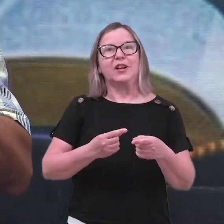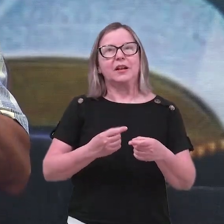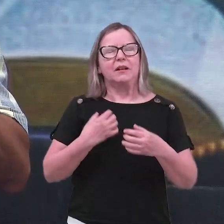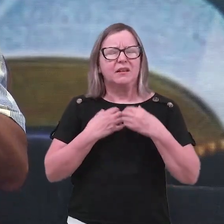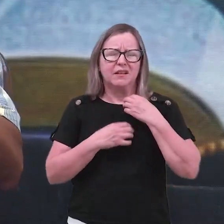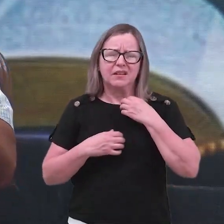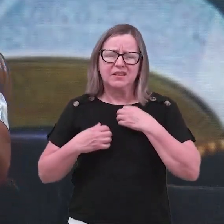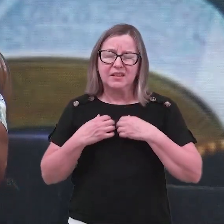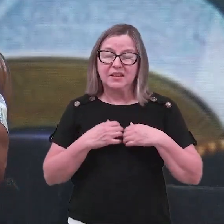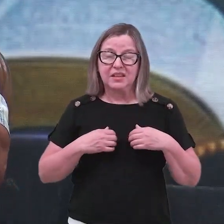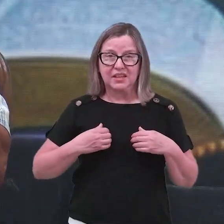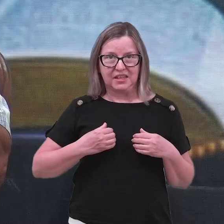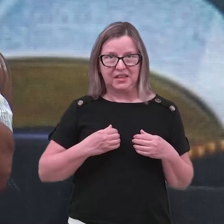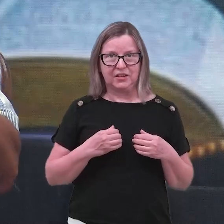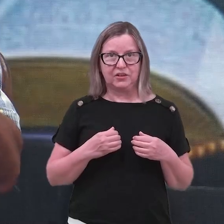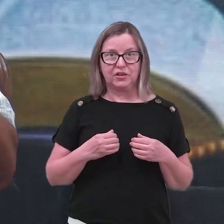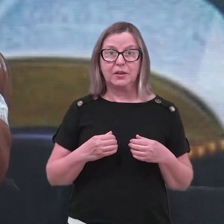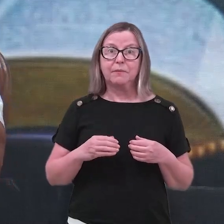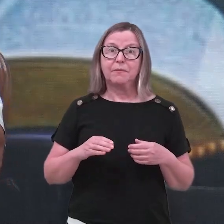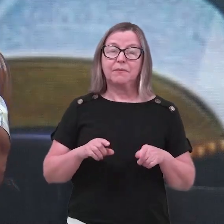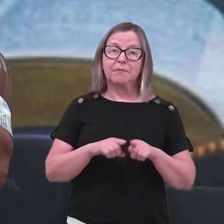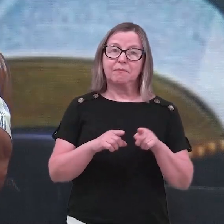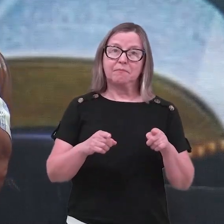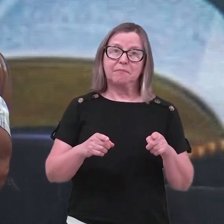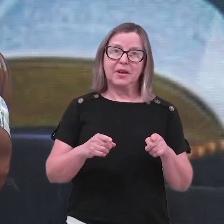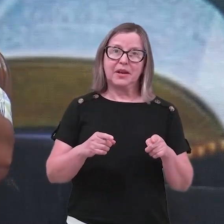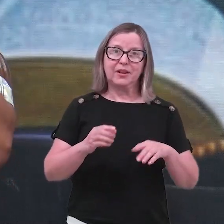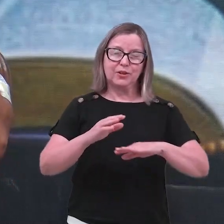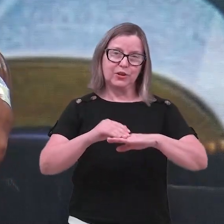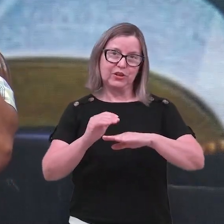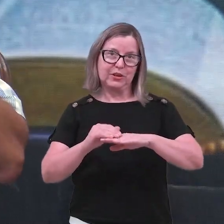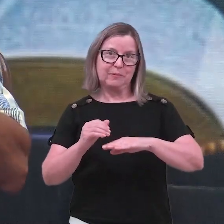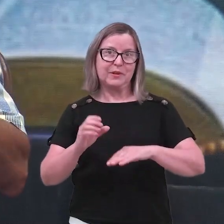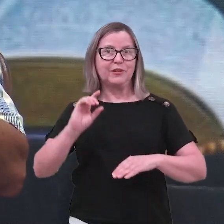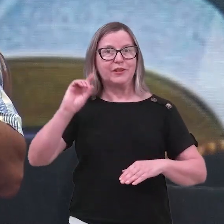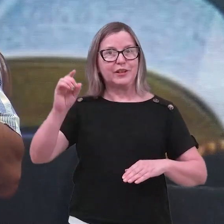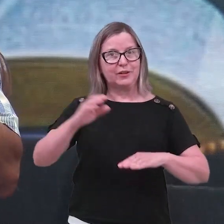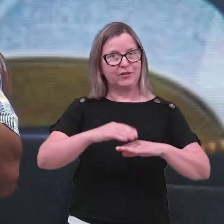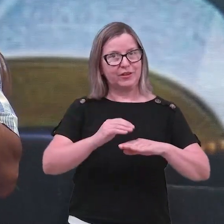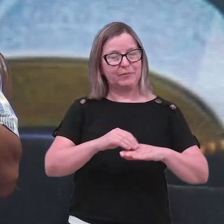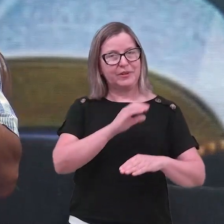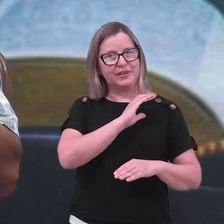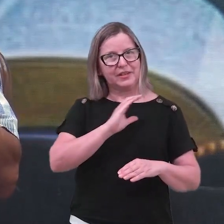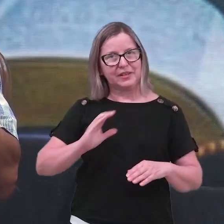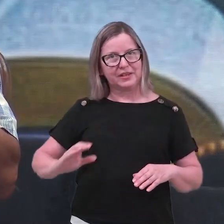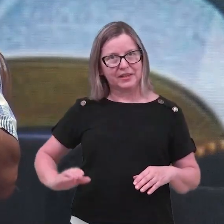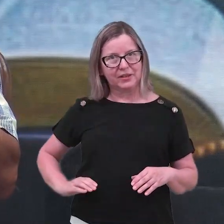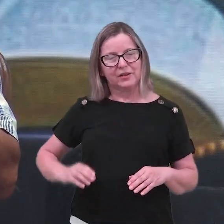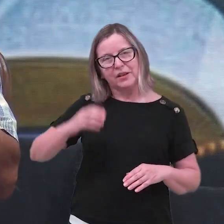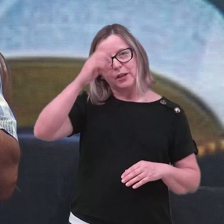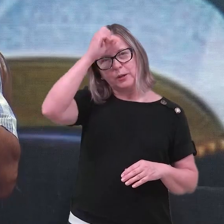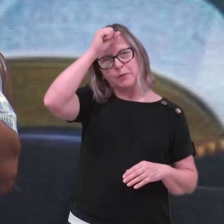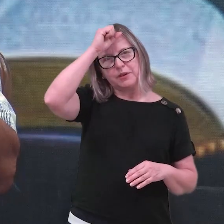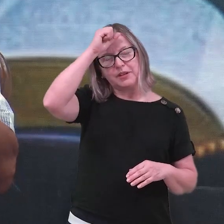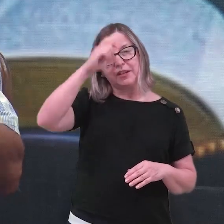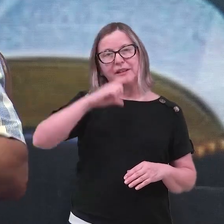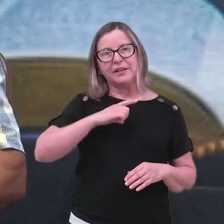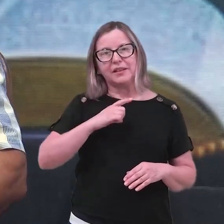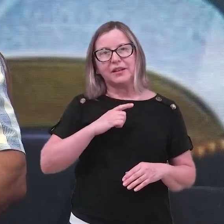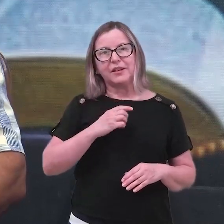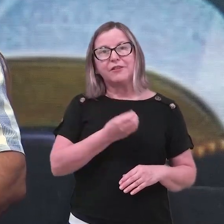E o convite de Deus, o convite de Cristo, nós vamos ver aqui, é nós aprendermos a ter uma vida